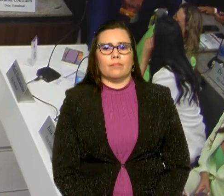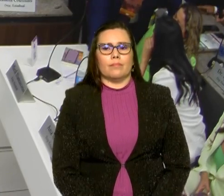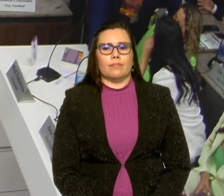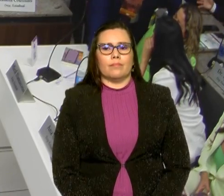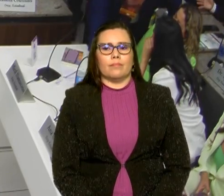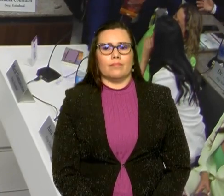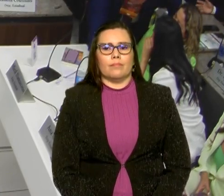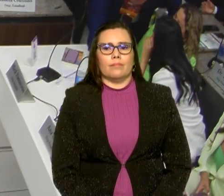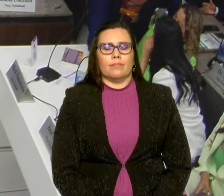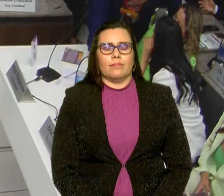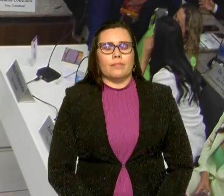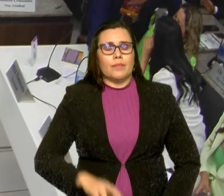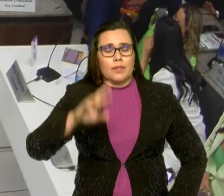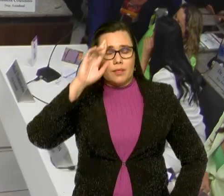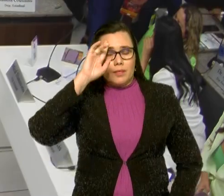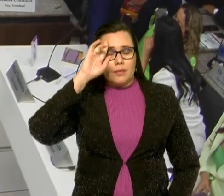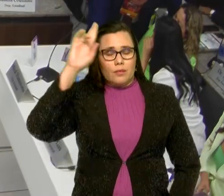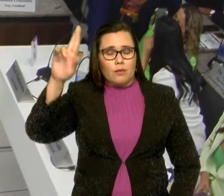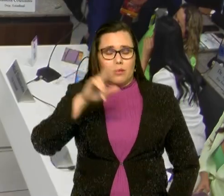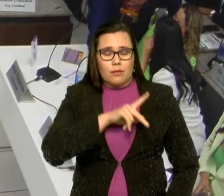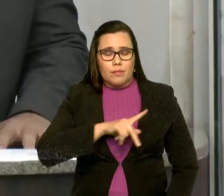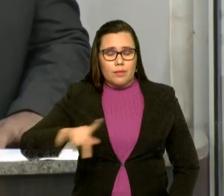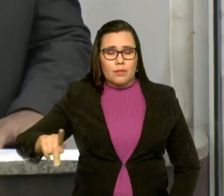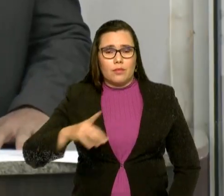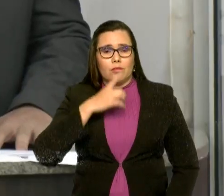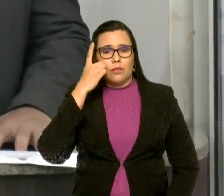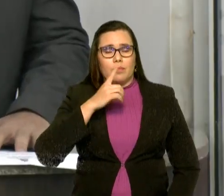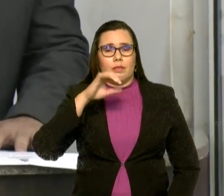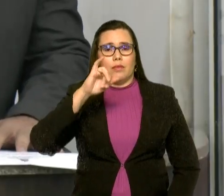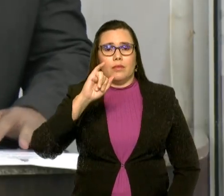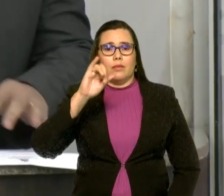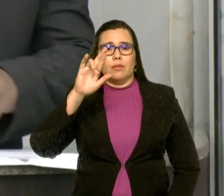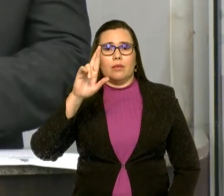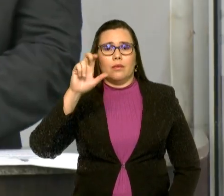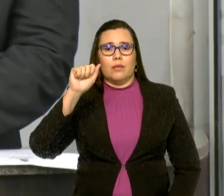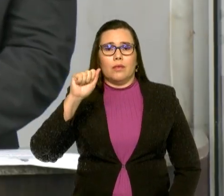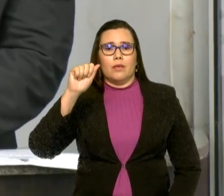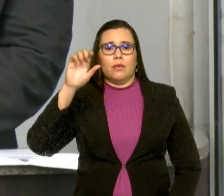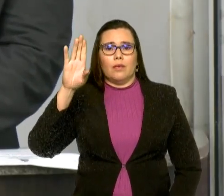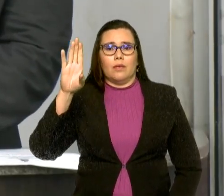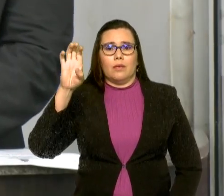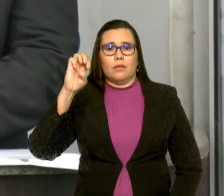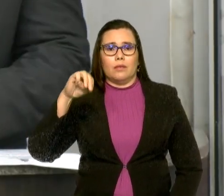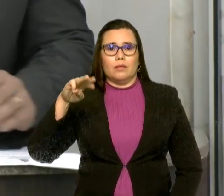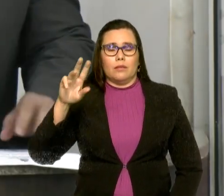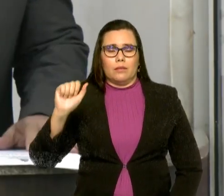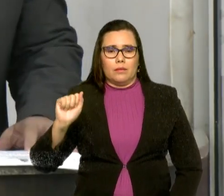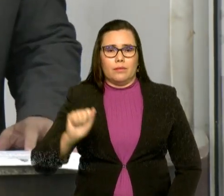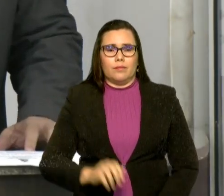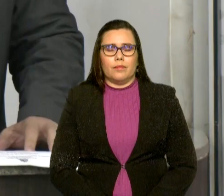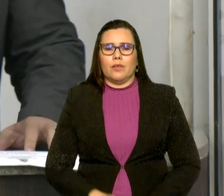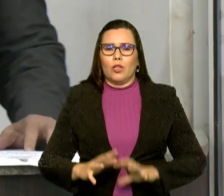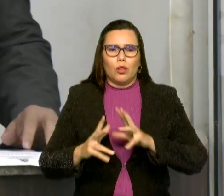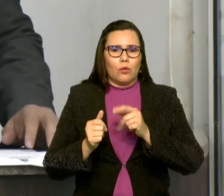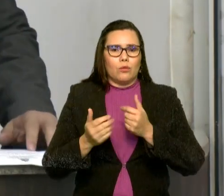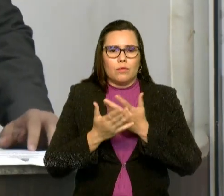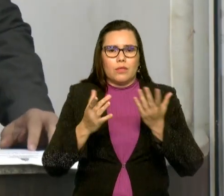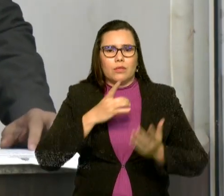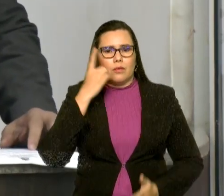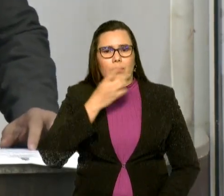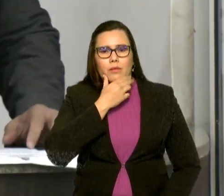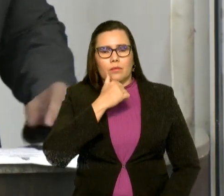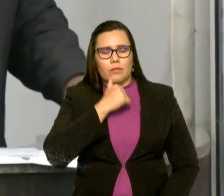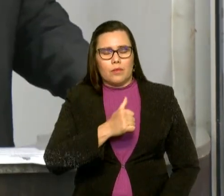Excelentíssima senhora presidente, deputada Iracema Vale, em seu nome, cumprimento todos os colegas deputados e deputadas que aqui